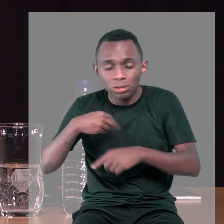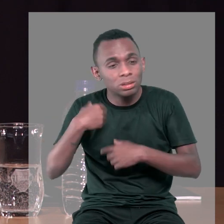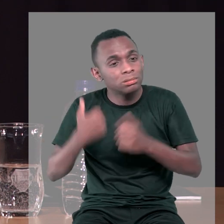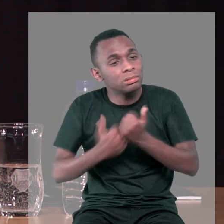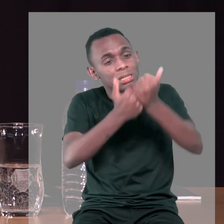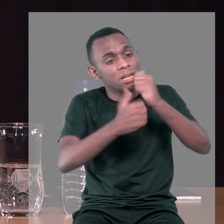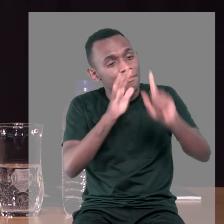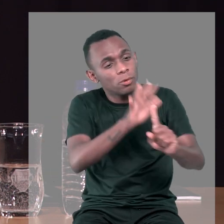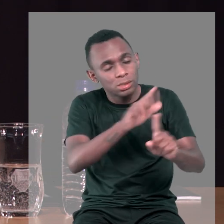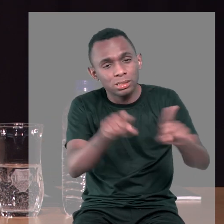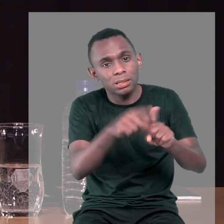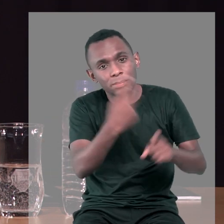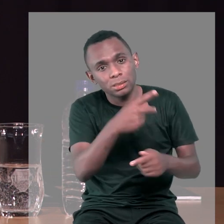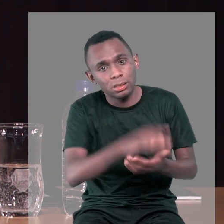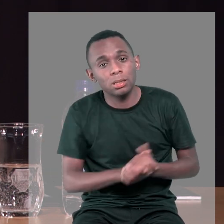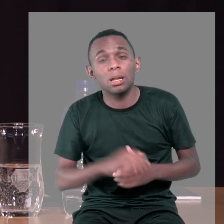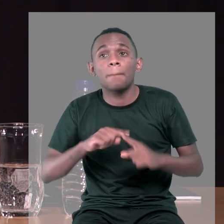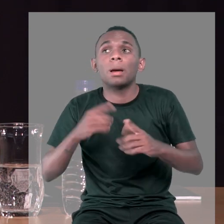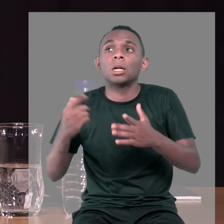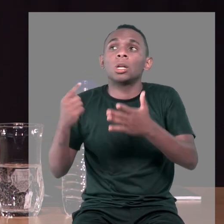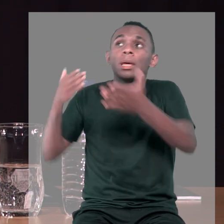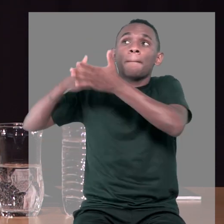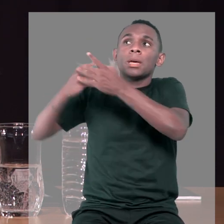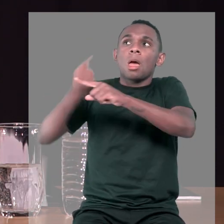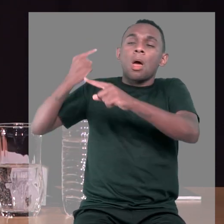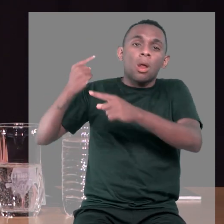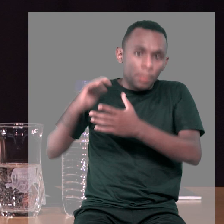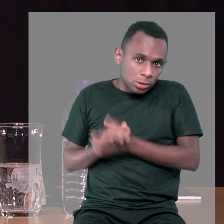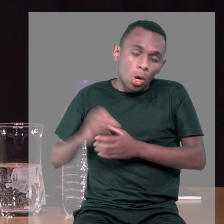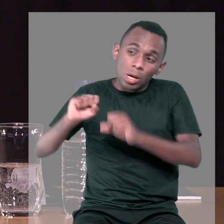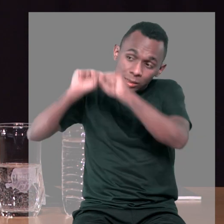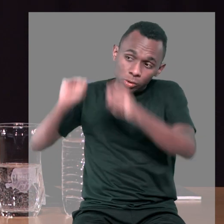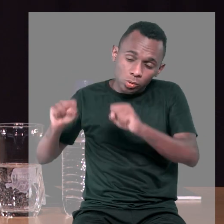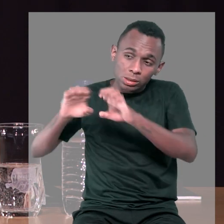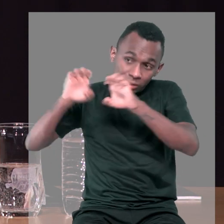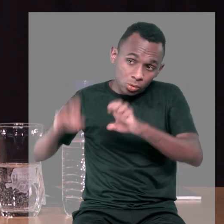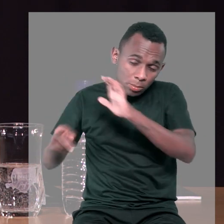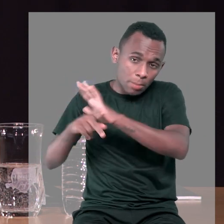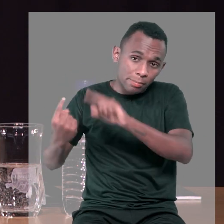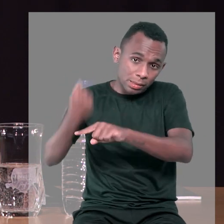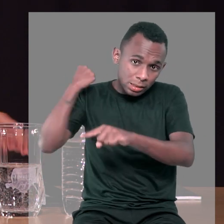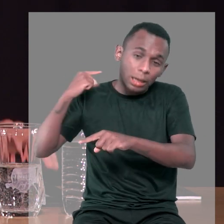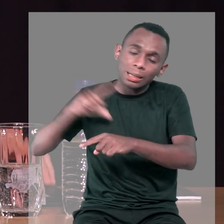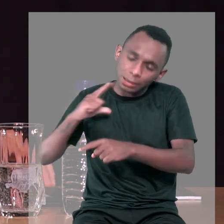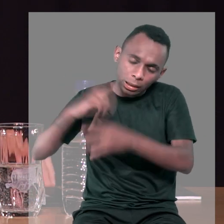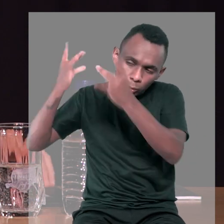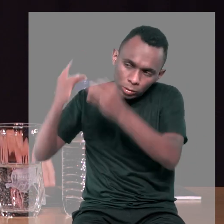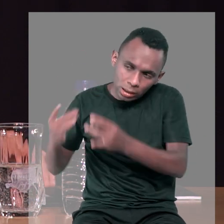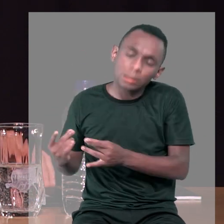integra esse terceiro tópico. Né? Como eu disse, eu queria ler apenas